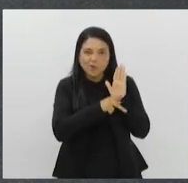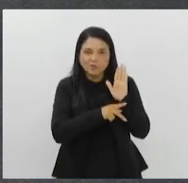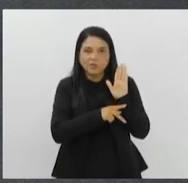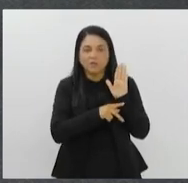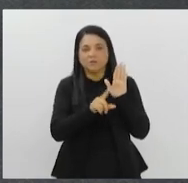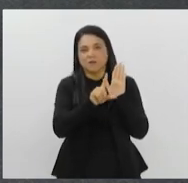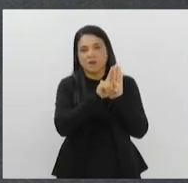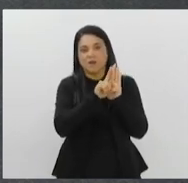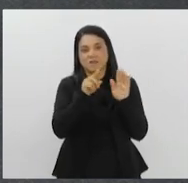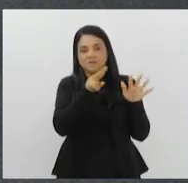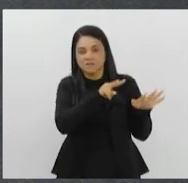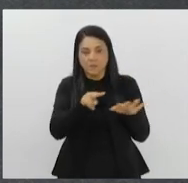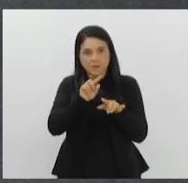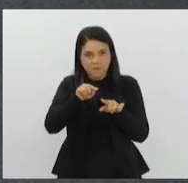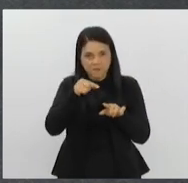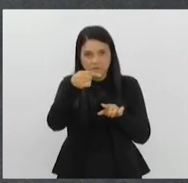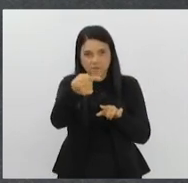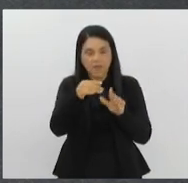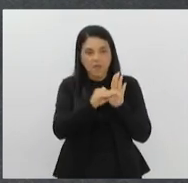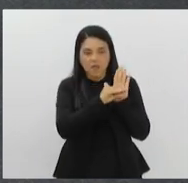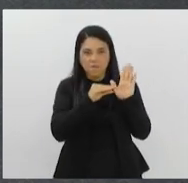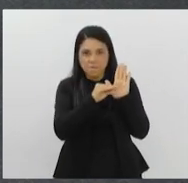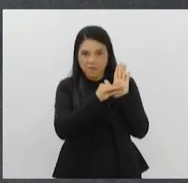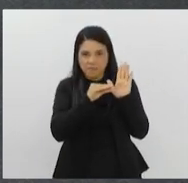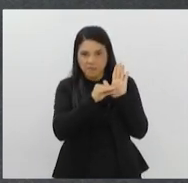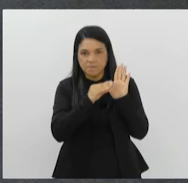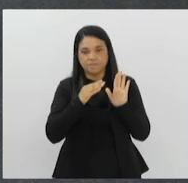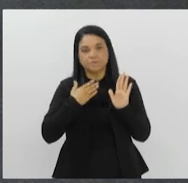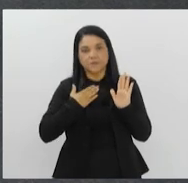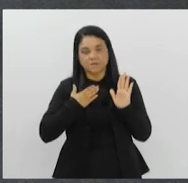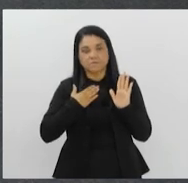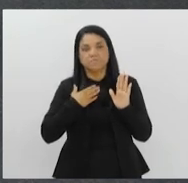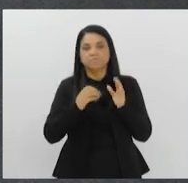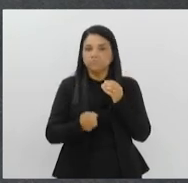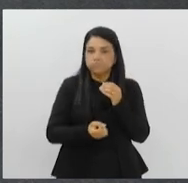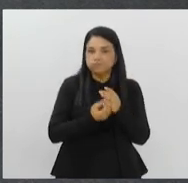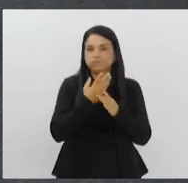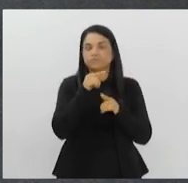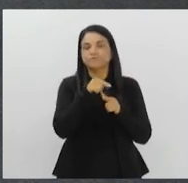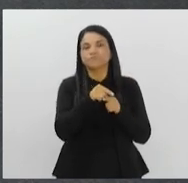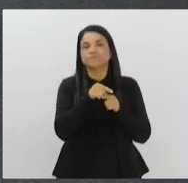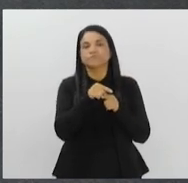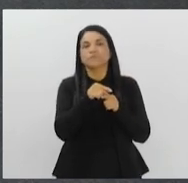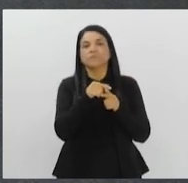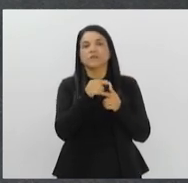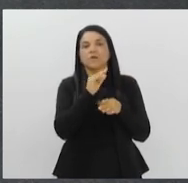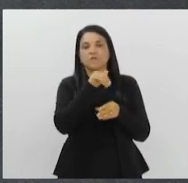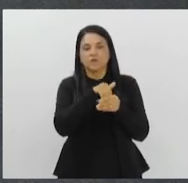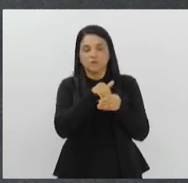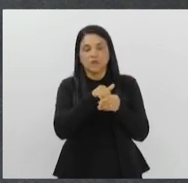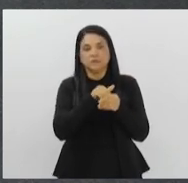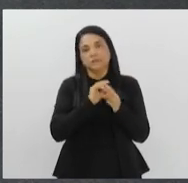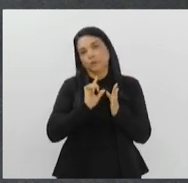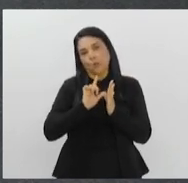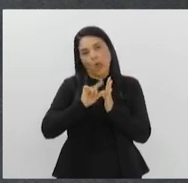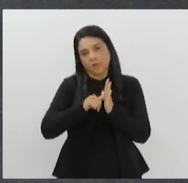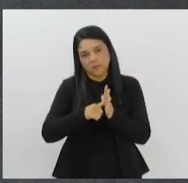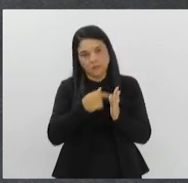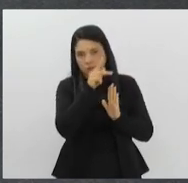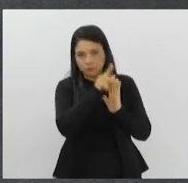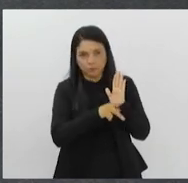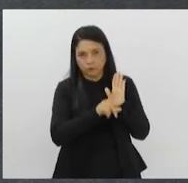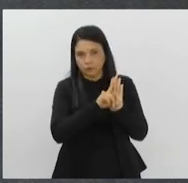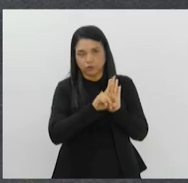que vem, que assim a minha emenda possa ser apreciada e também não atrasa o projeto do deputado